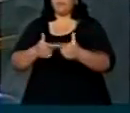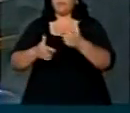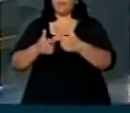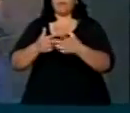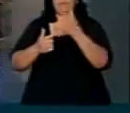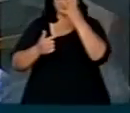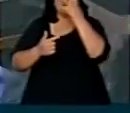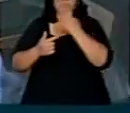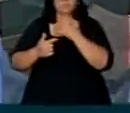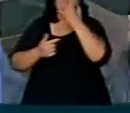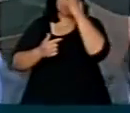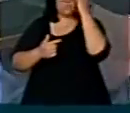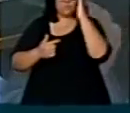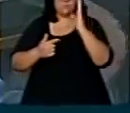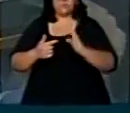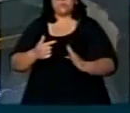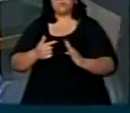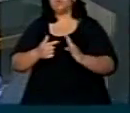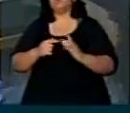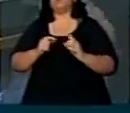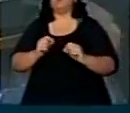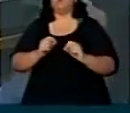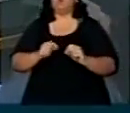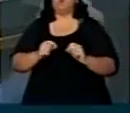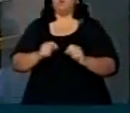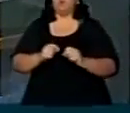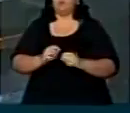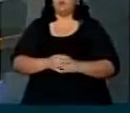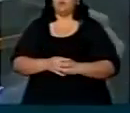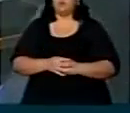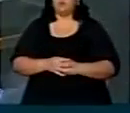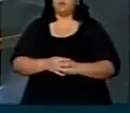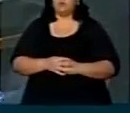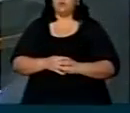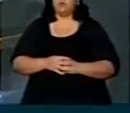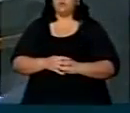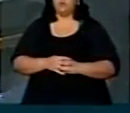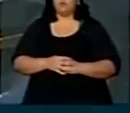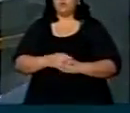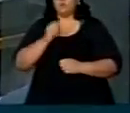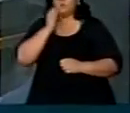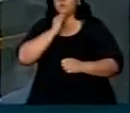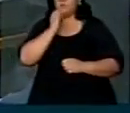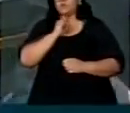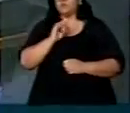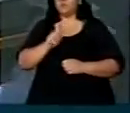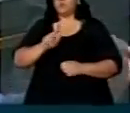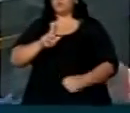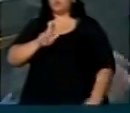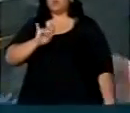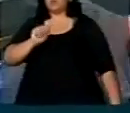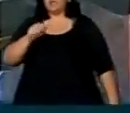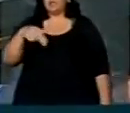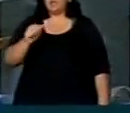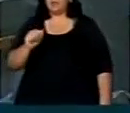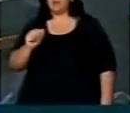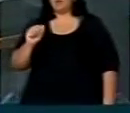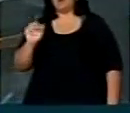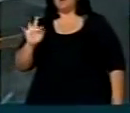ministro. Qualquer questão da justiça tratada lá na Guiana, a primeira